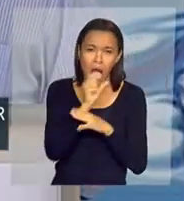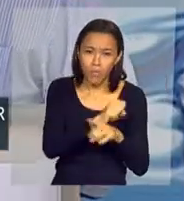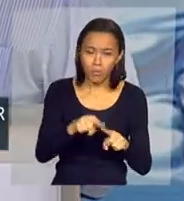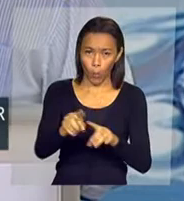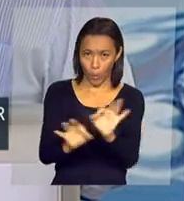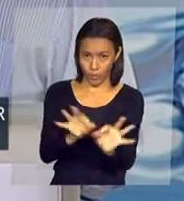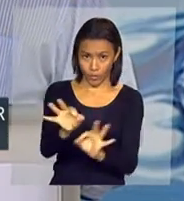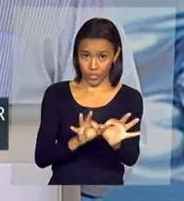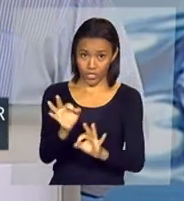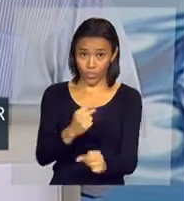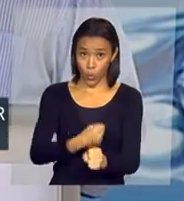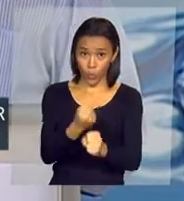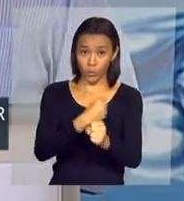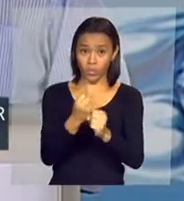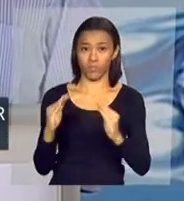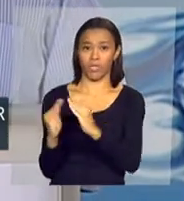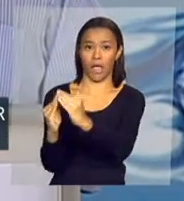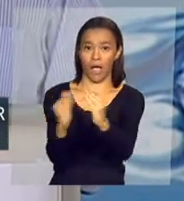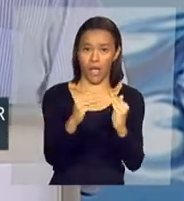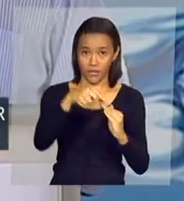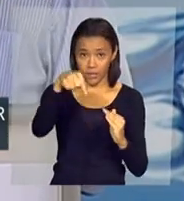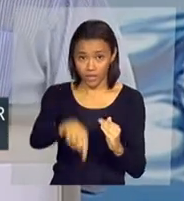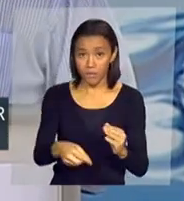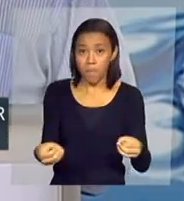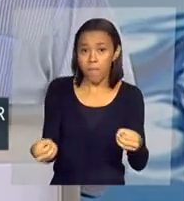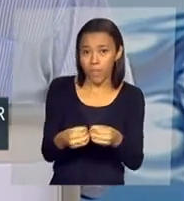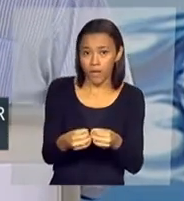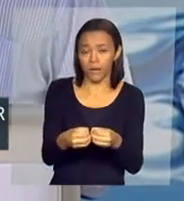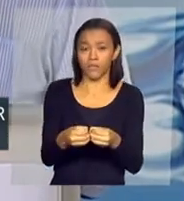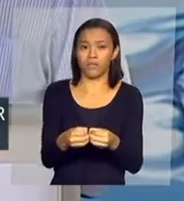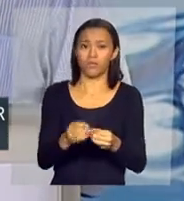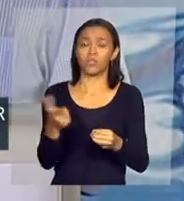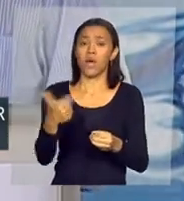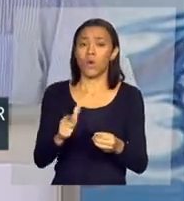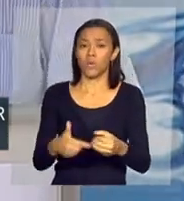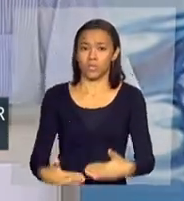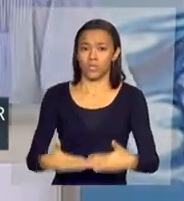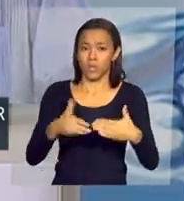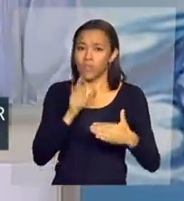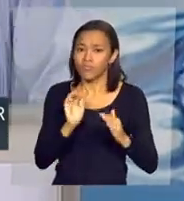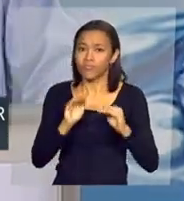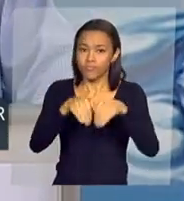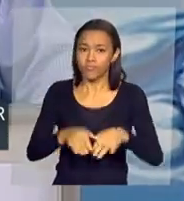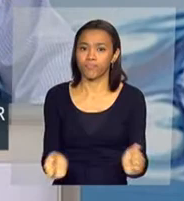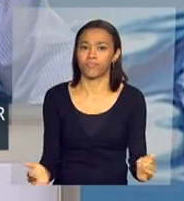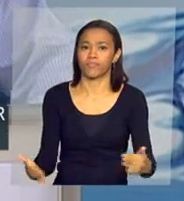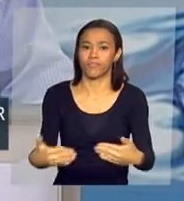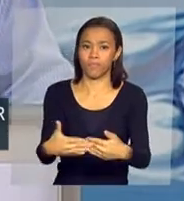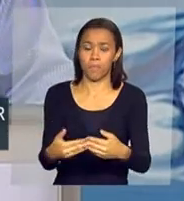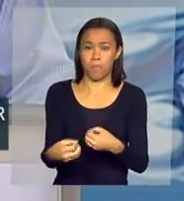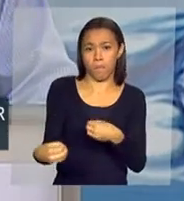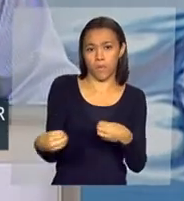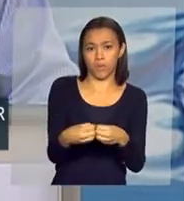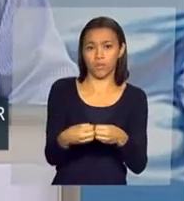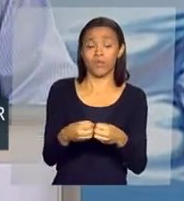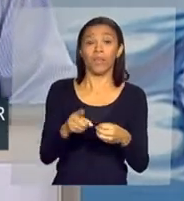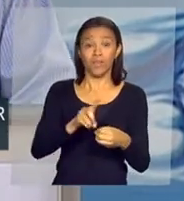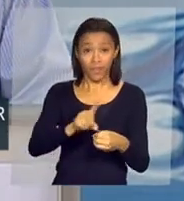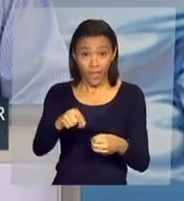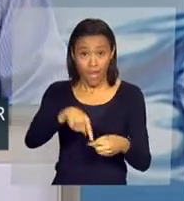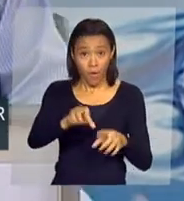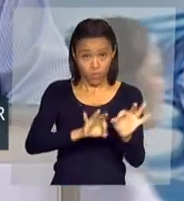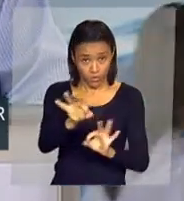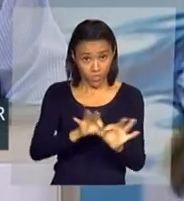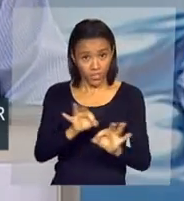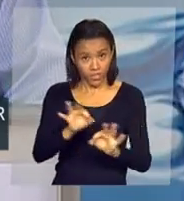de urbanização aqui na outra barragem que, da Orla de São Julião. Um projeto que traz a urbanização de